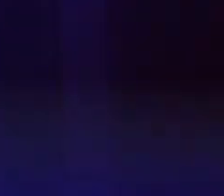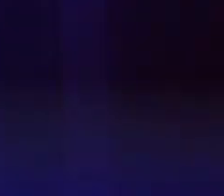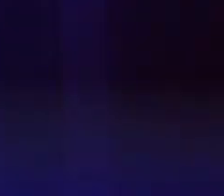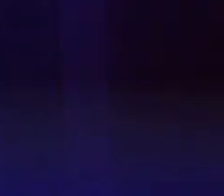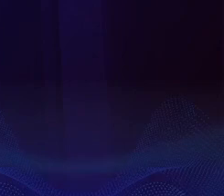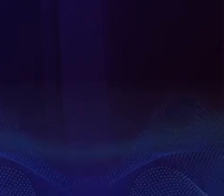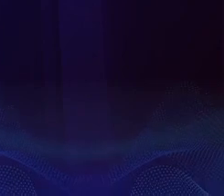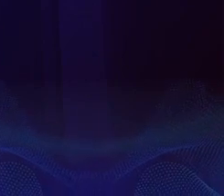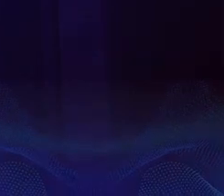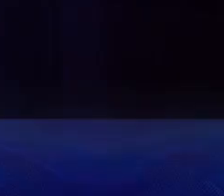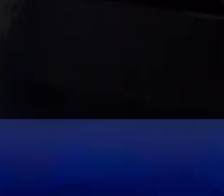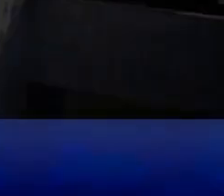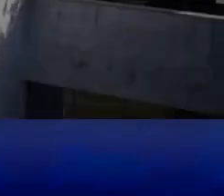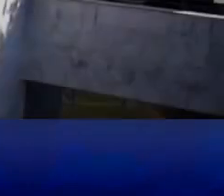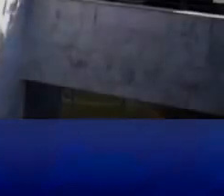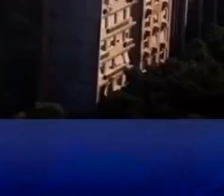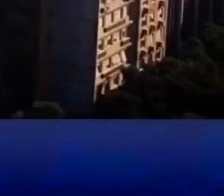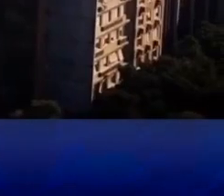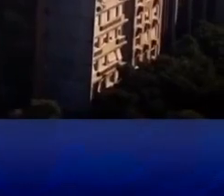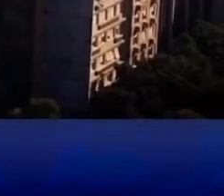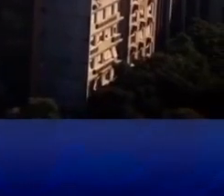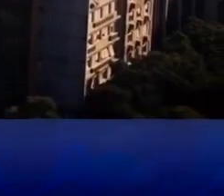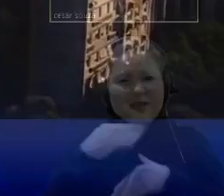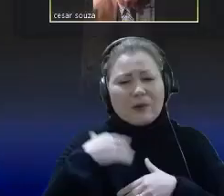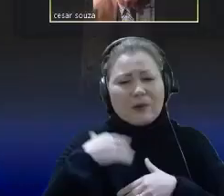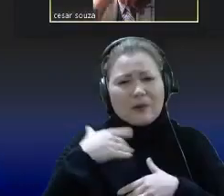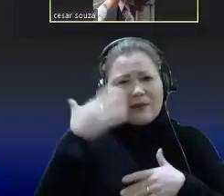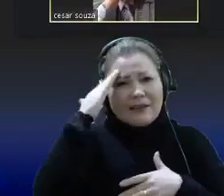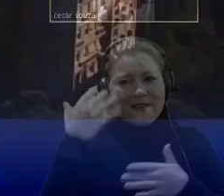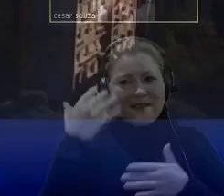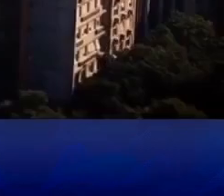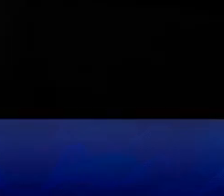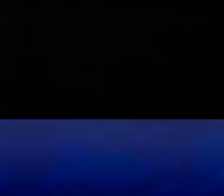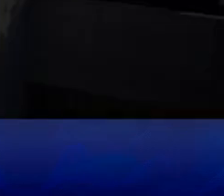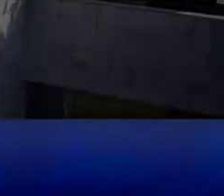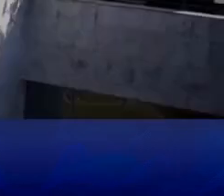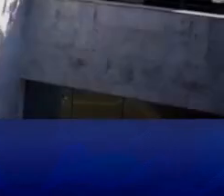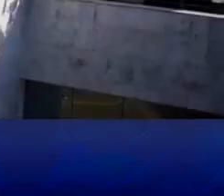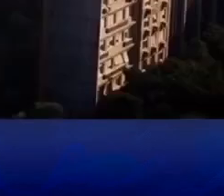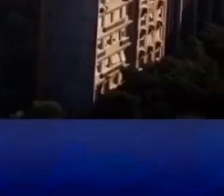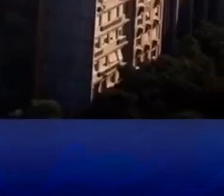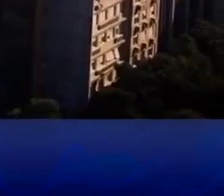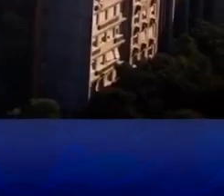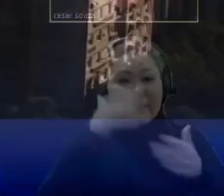obrigado pela indicação, embora eu entenda que a senhora tenha errado, mas agradeço.